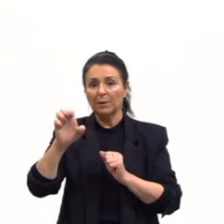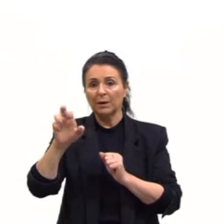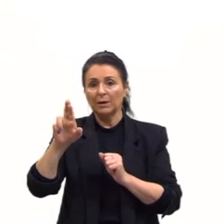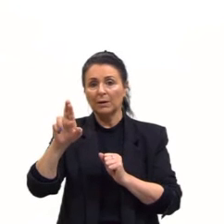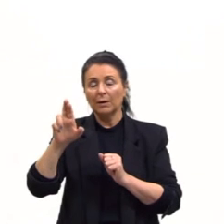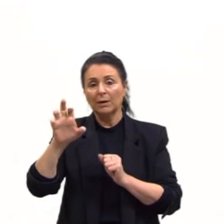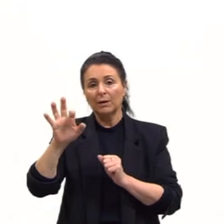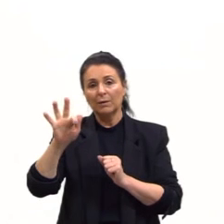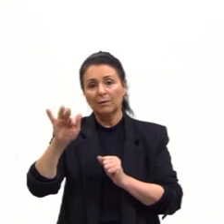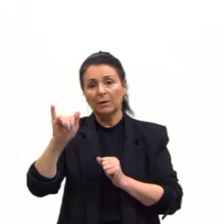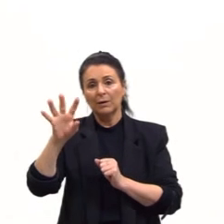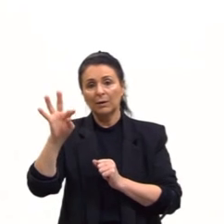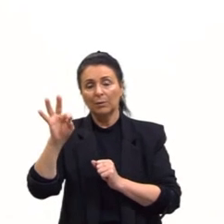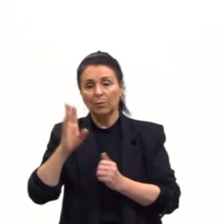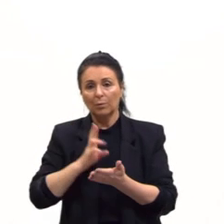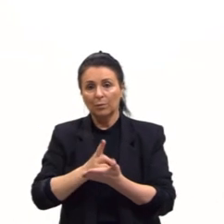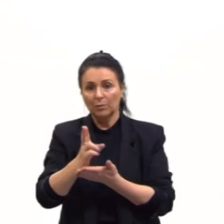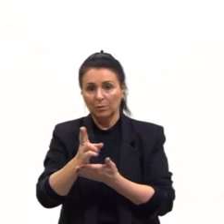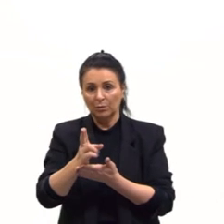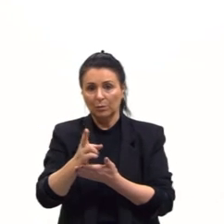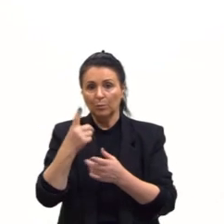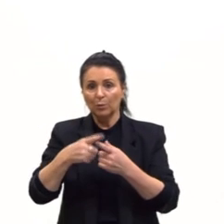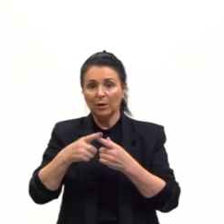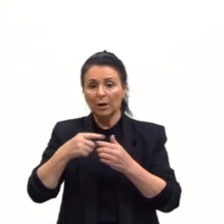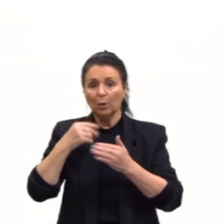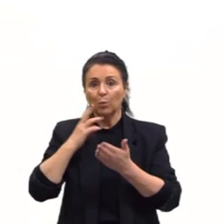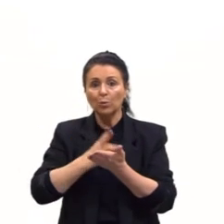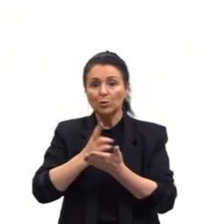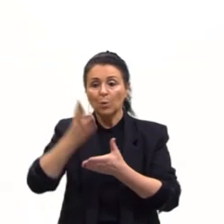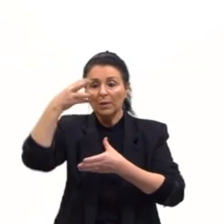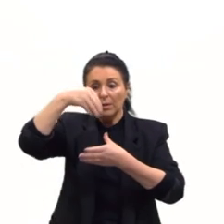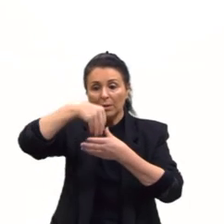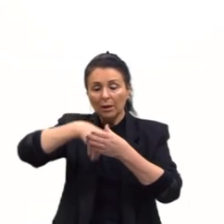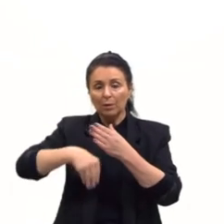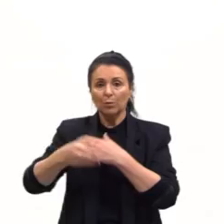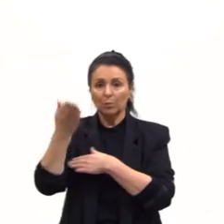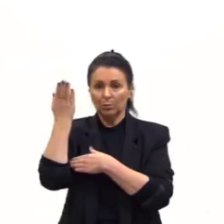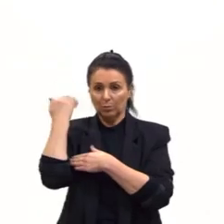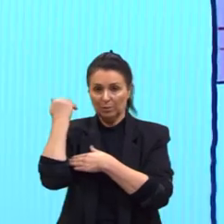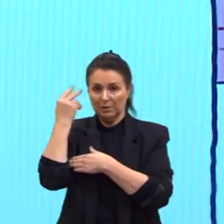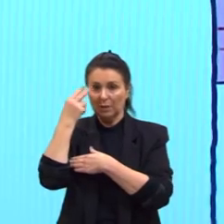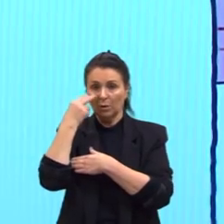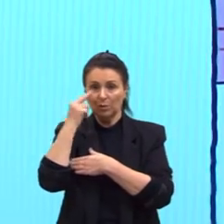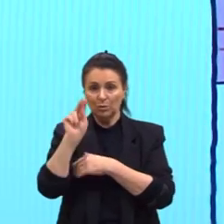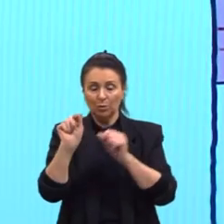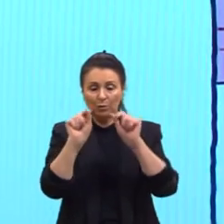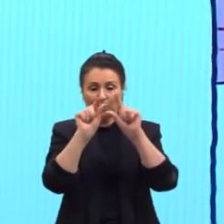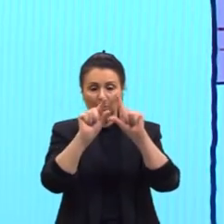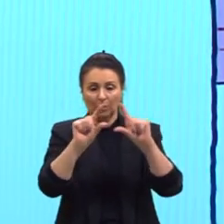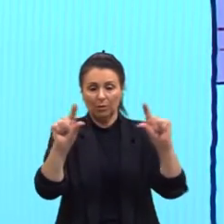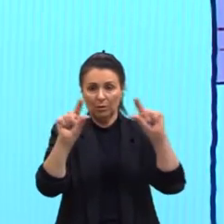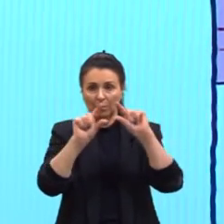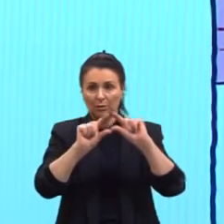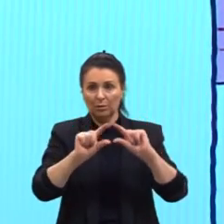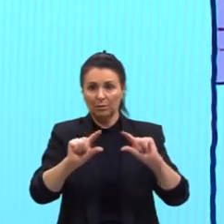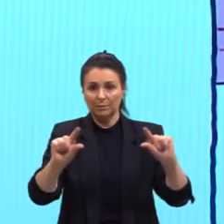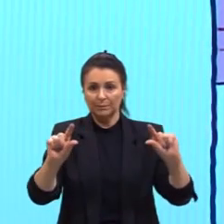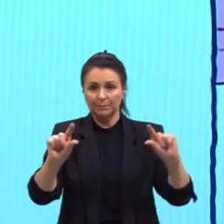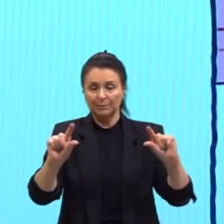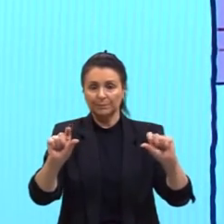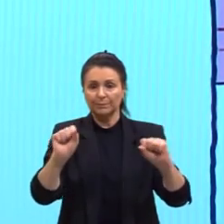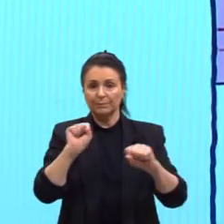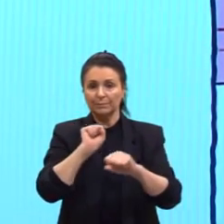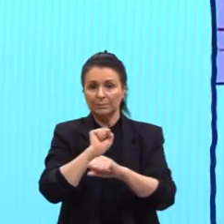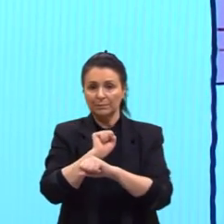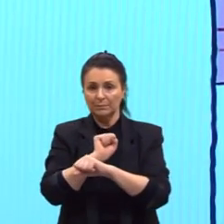ações Elas tiveram uma continuidade lá dentro do passado e aqui eu trago a tirinha para vocês então ó download